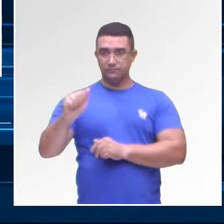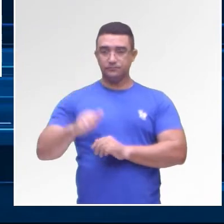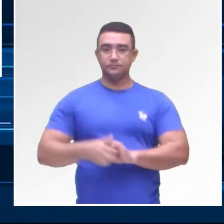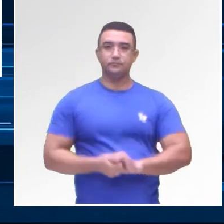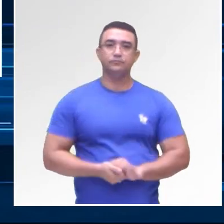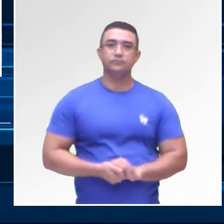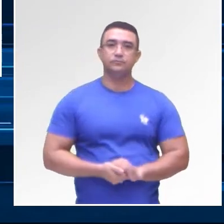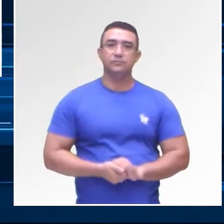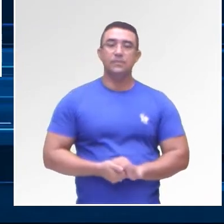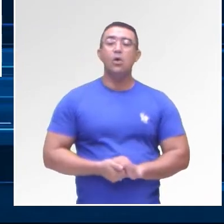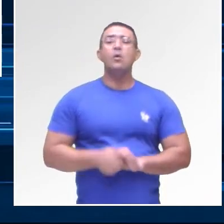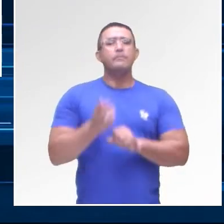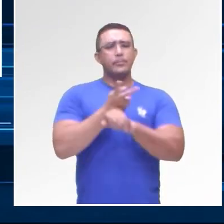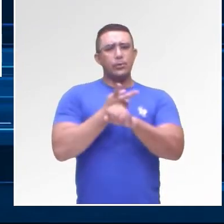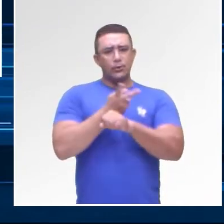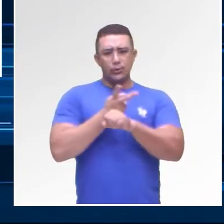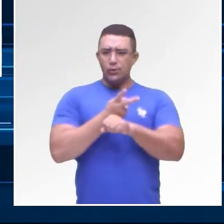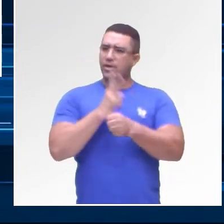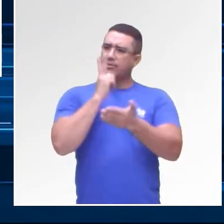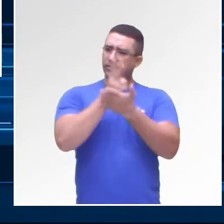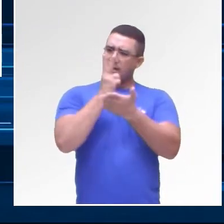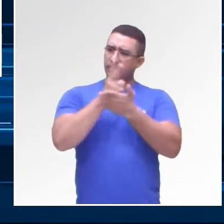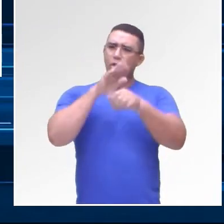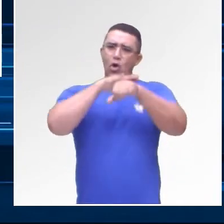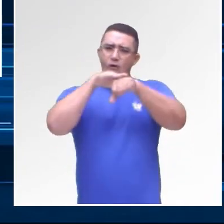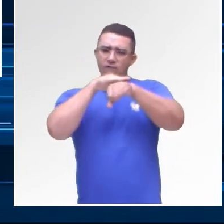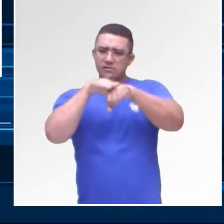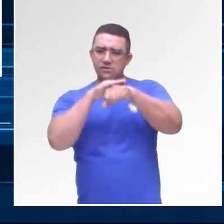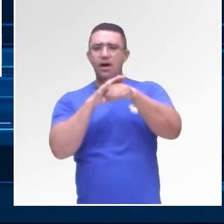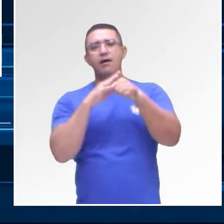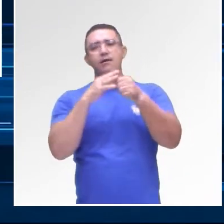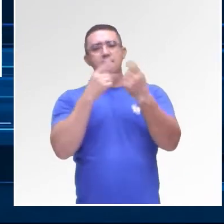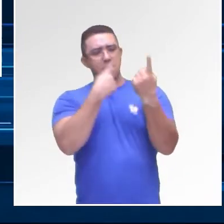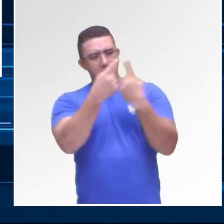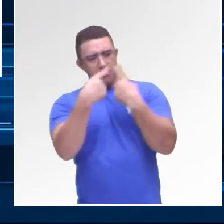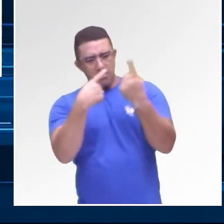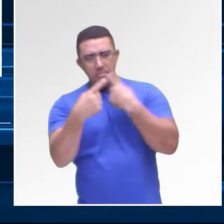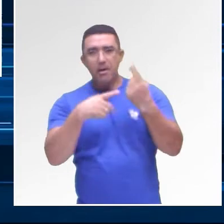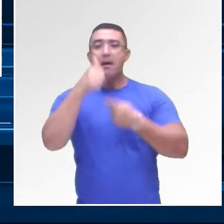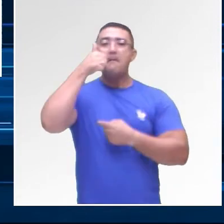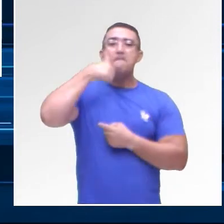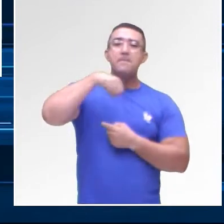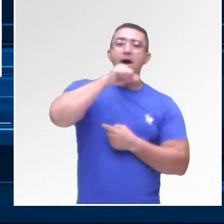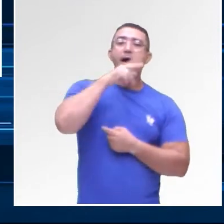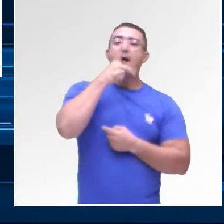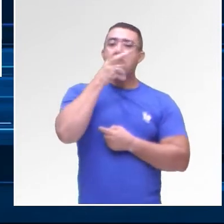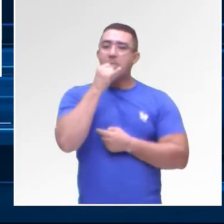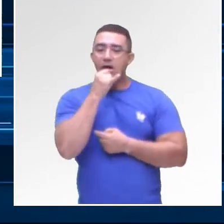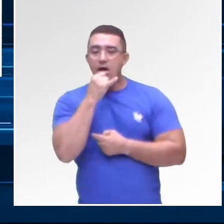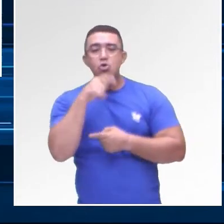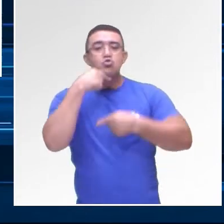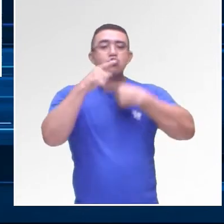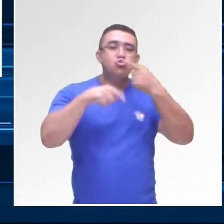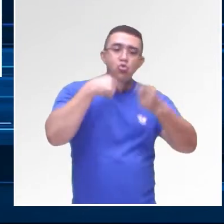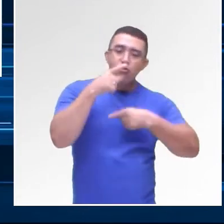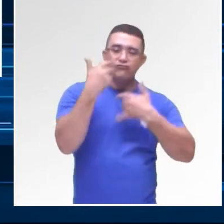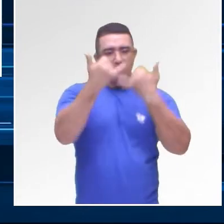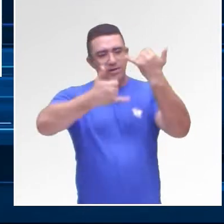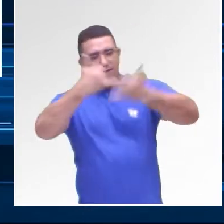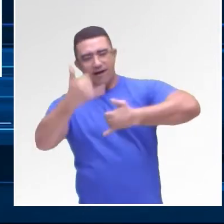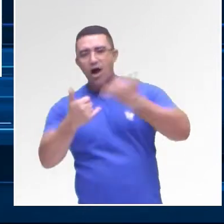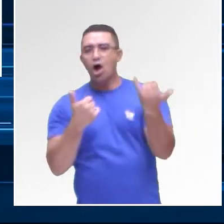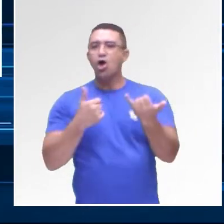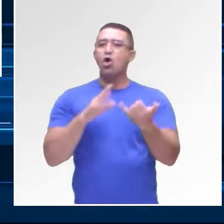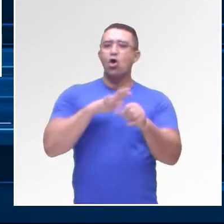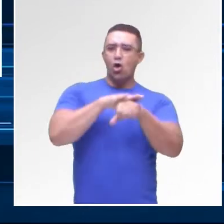lembrem-se, procurem sempre conversar com os pais de vocês, expor as dúvidas, divirtam-se e